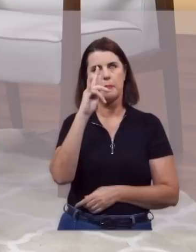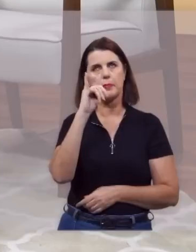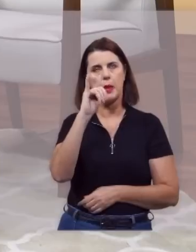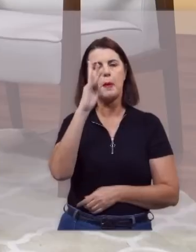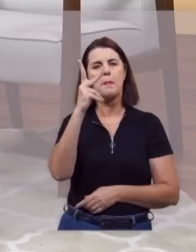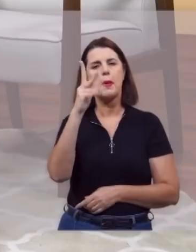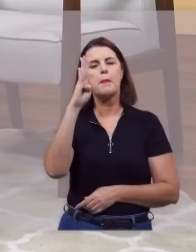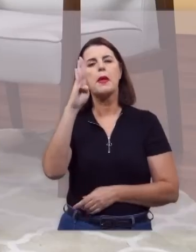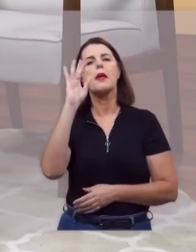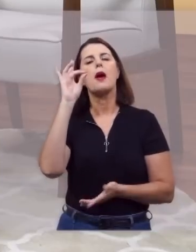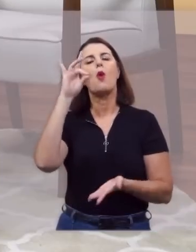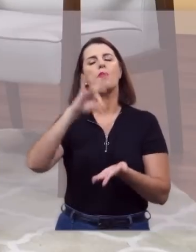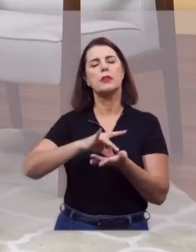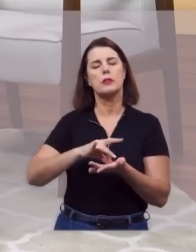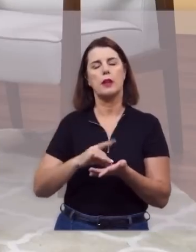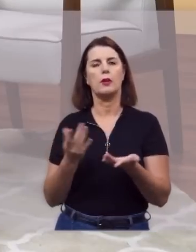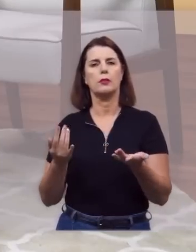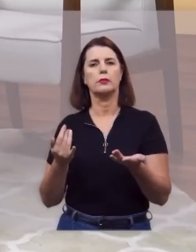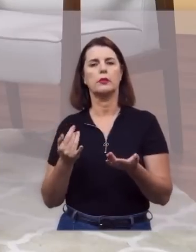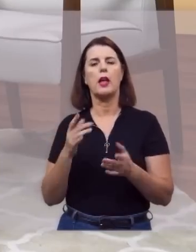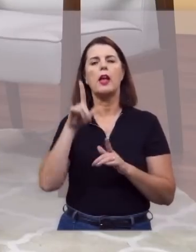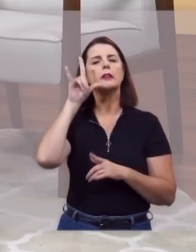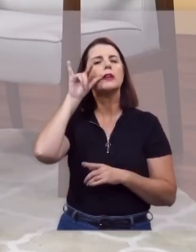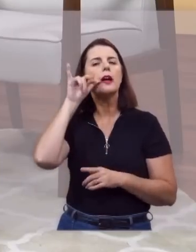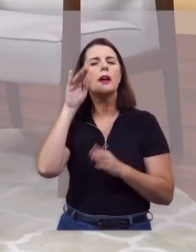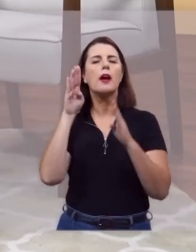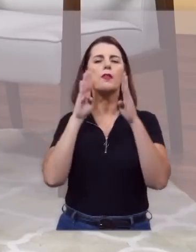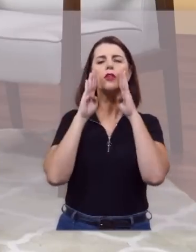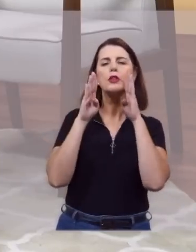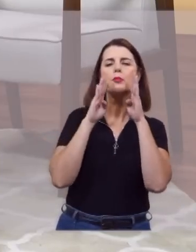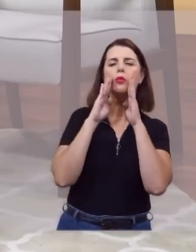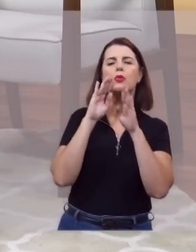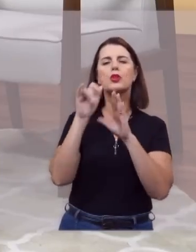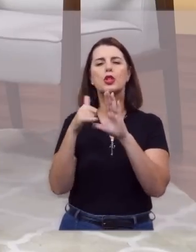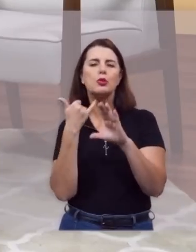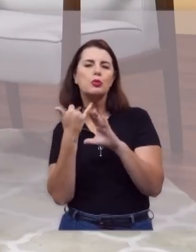@IPBOficial, seja no Instagram, no Facebook, no YouTube. Você vai